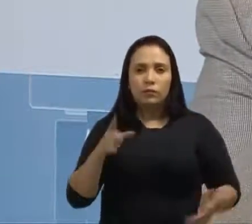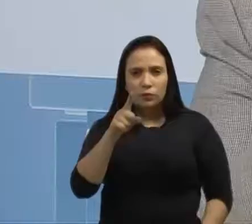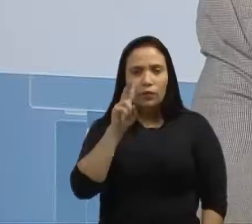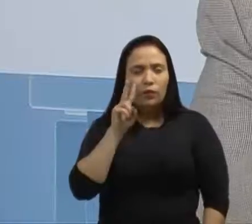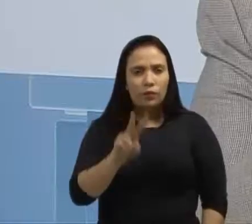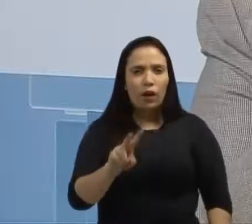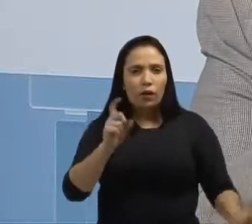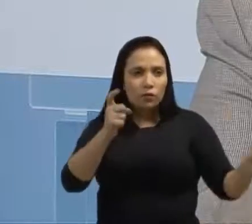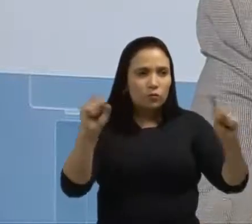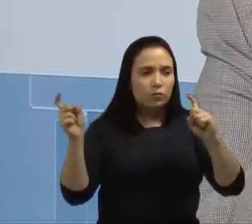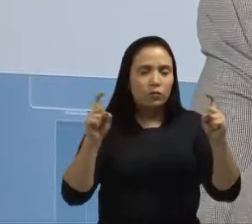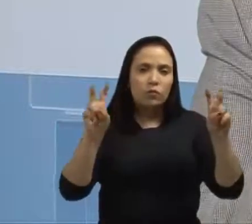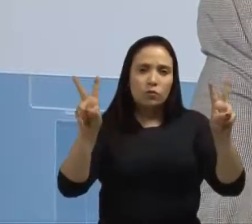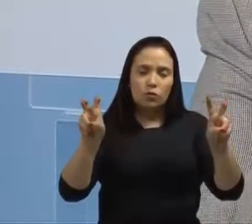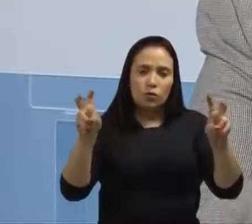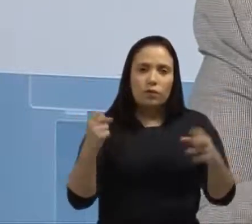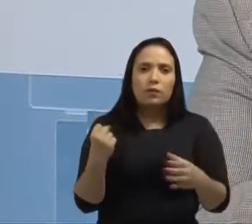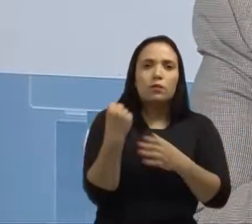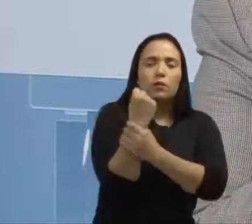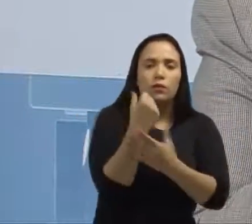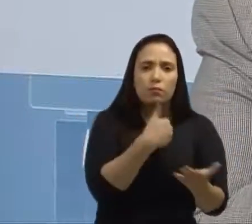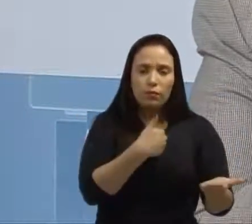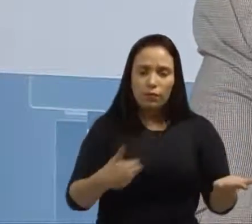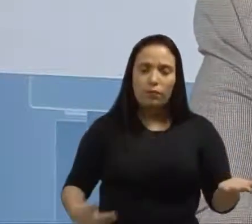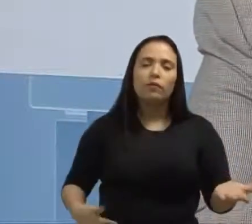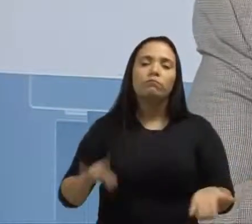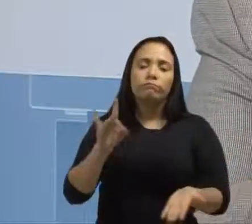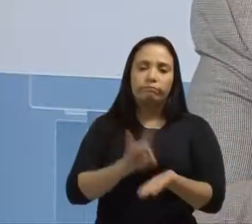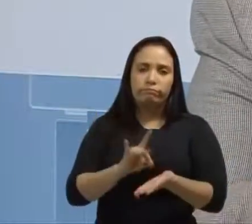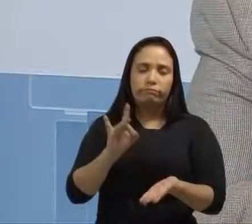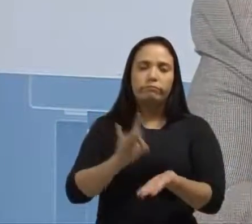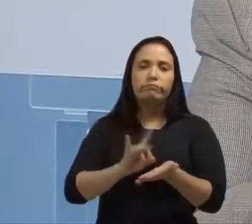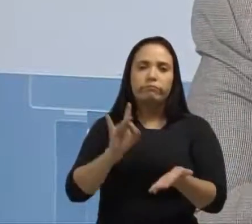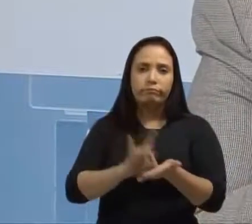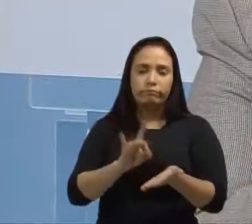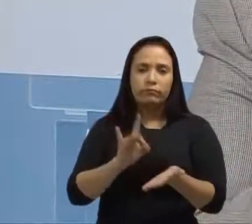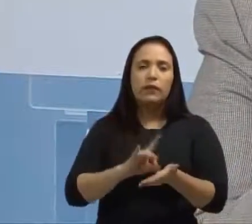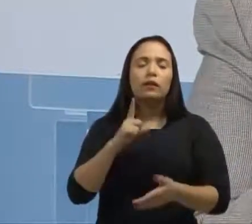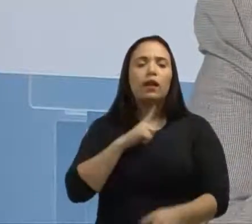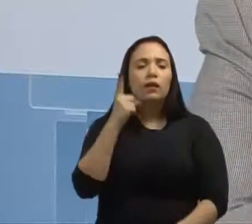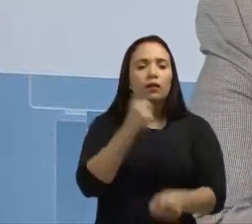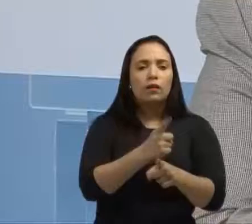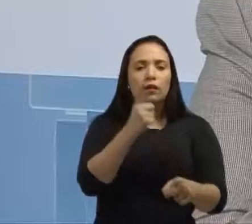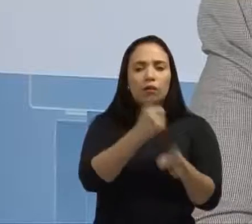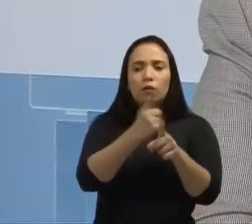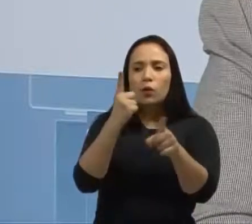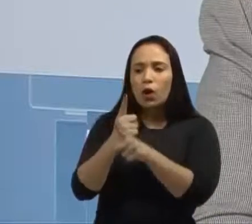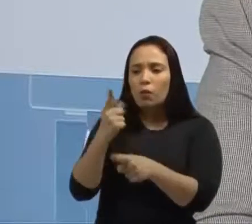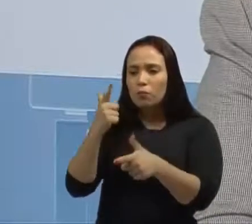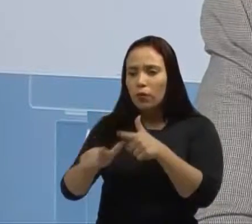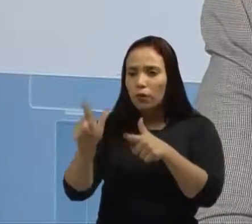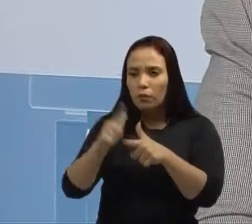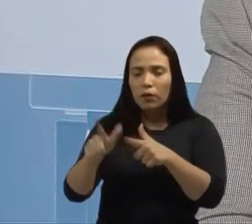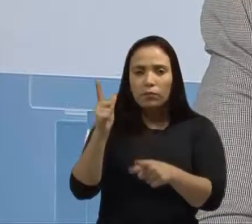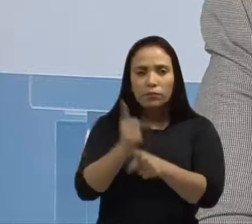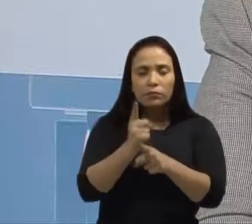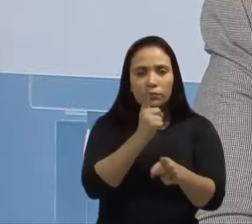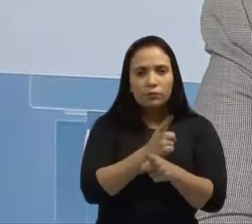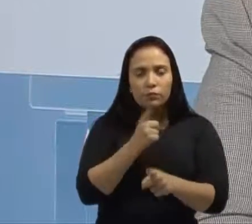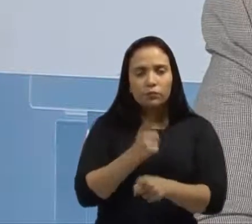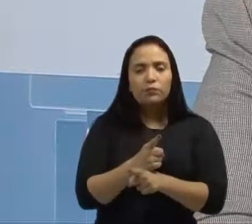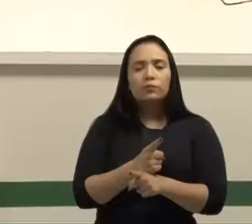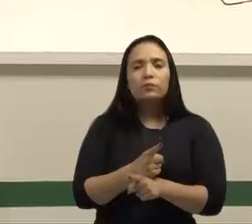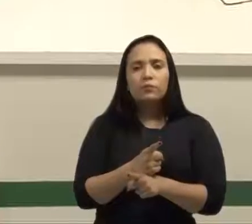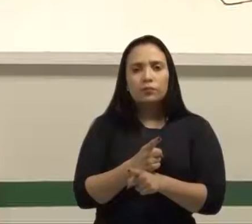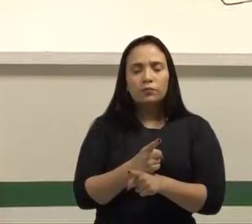discussão da segurança pública sendo feita, realmente, Luiz, identificando os problemas e com a qualidade que ela merece, devido